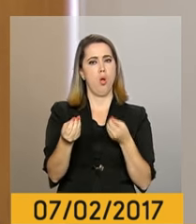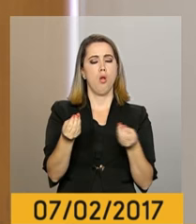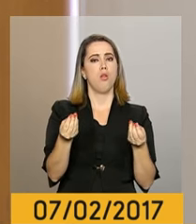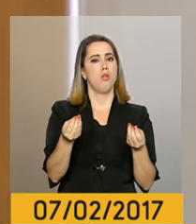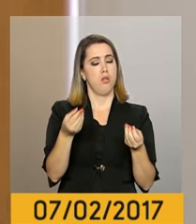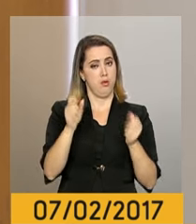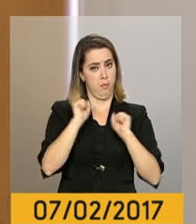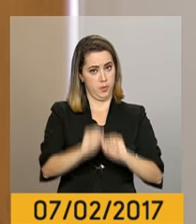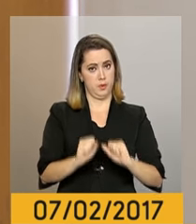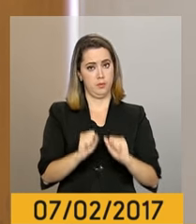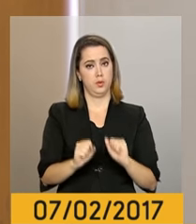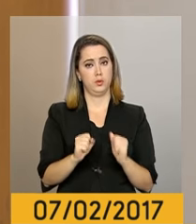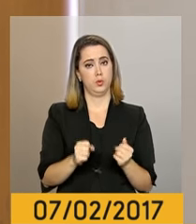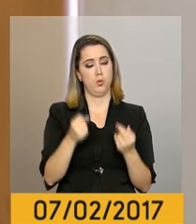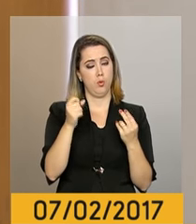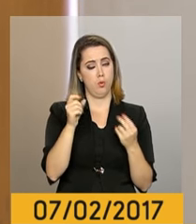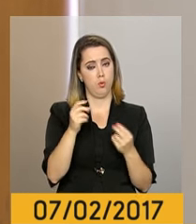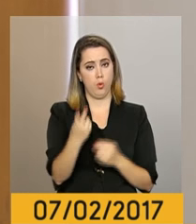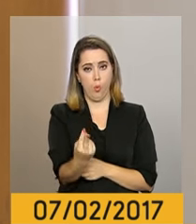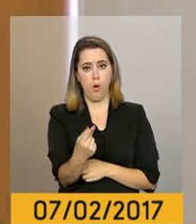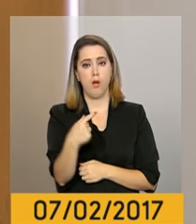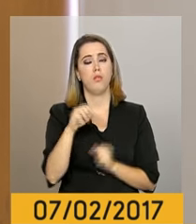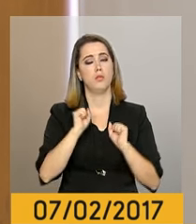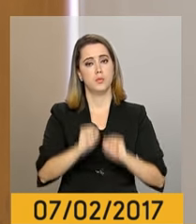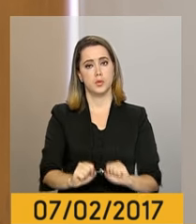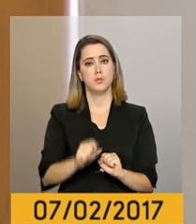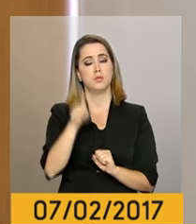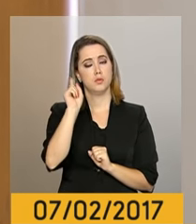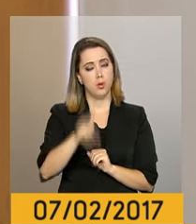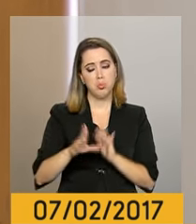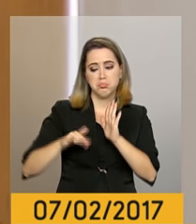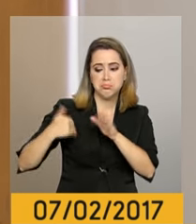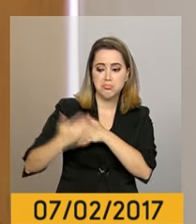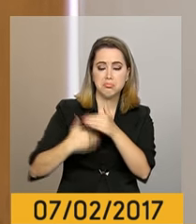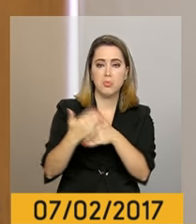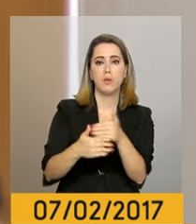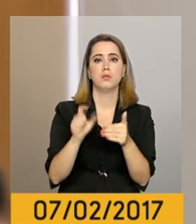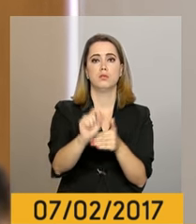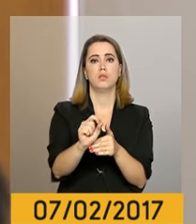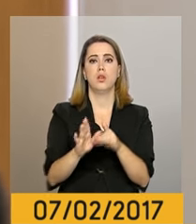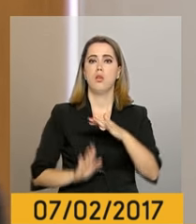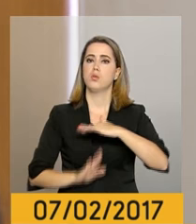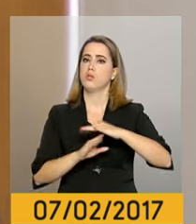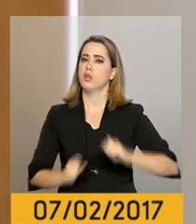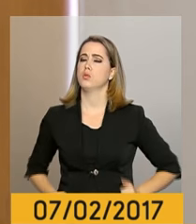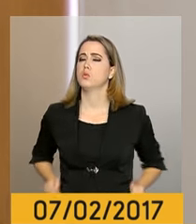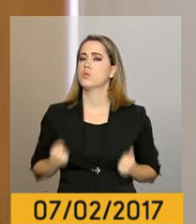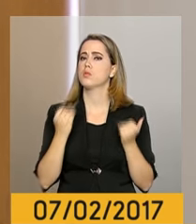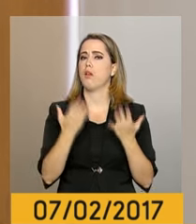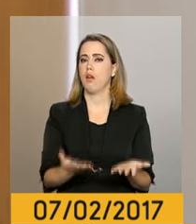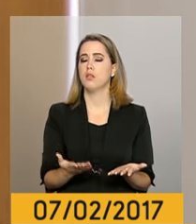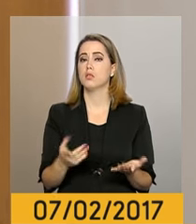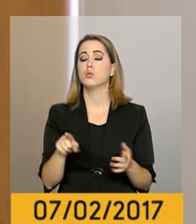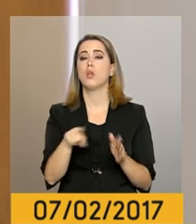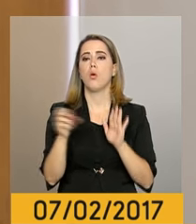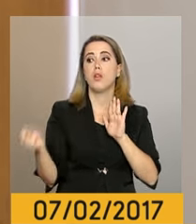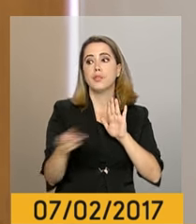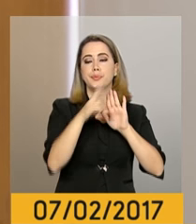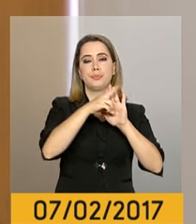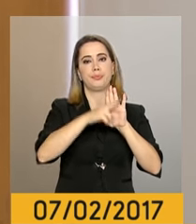permitir, certa e seguramente, a questão de algo que é consequência do teto dos gastos, a questão da Previdência